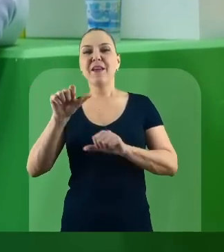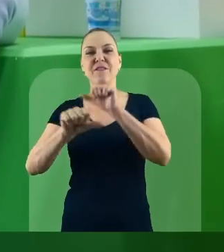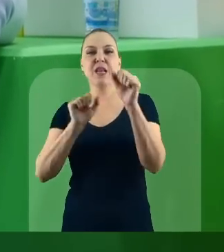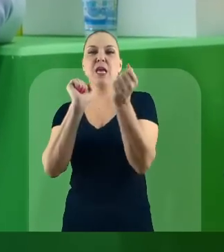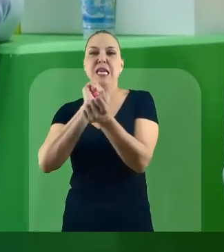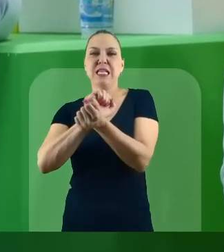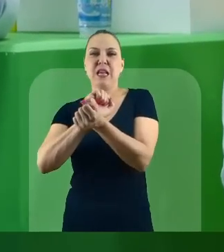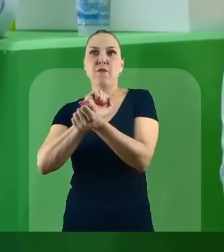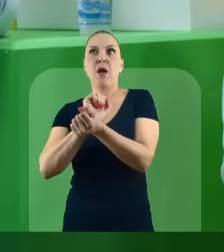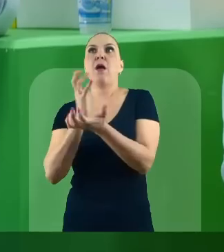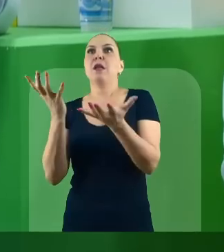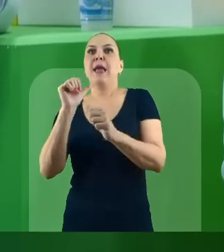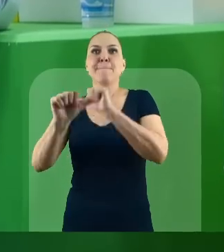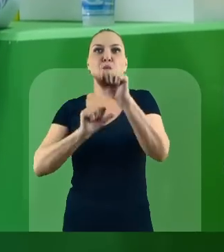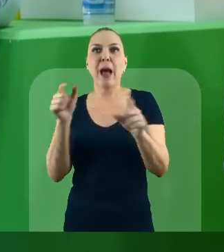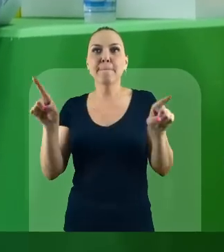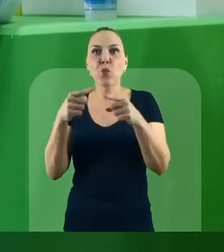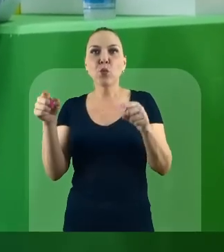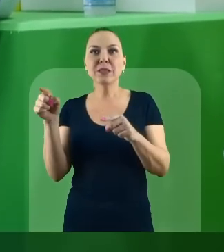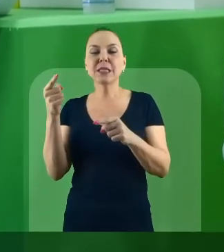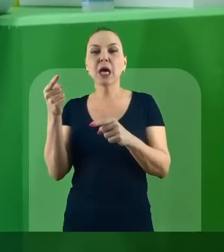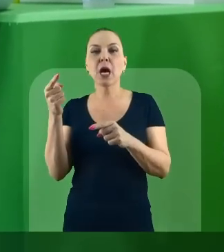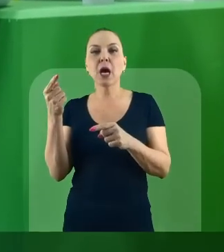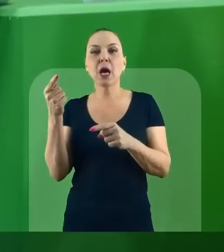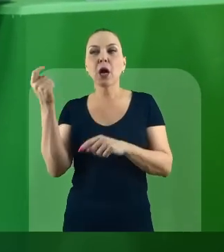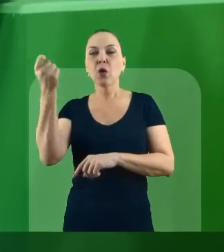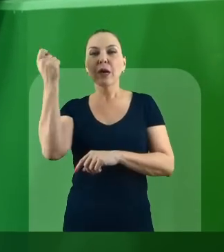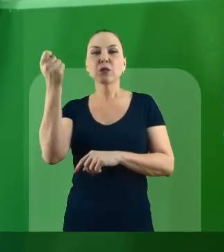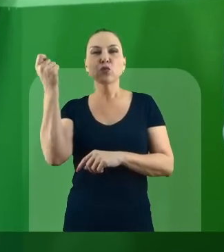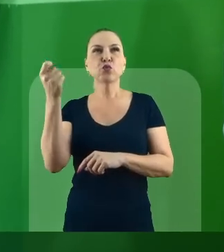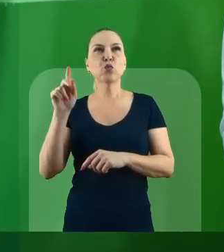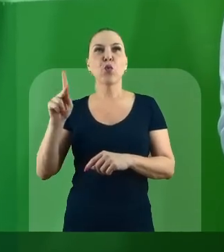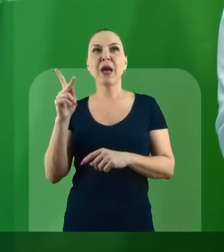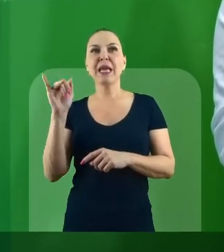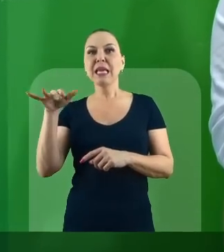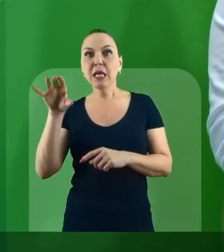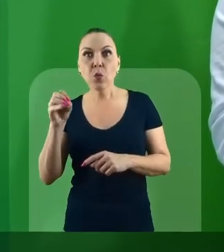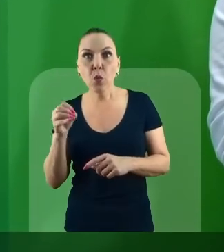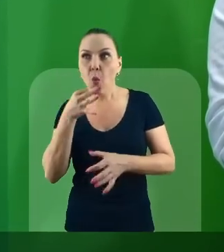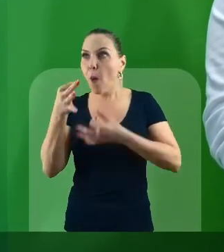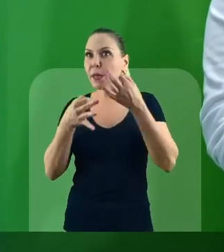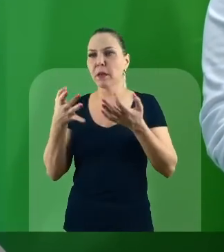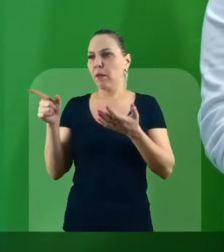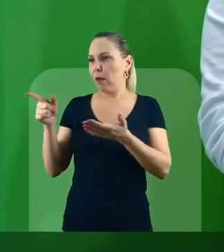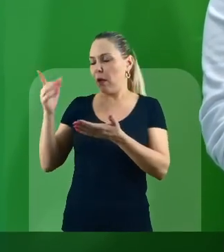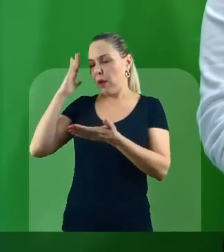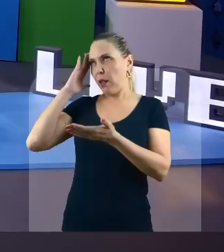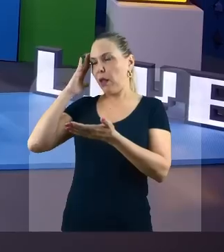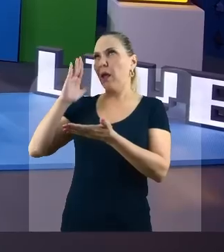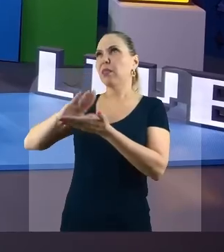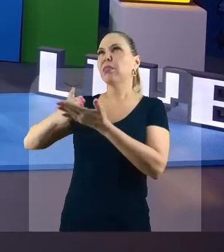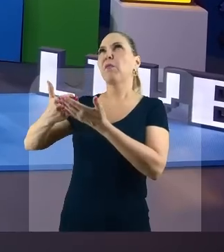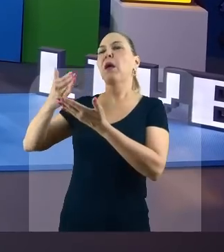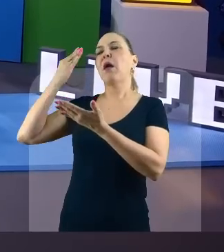Fernando, qual que é a tua visão sobre isso? Não, você estava comentando... A interpretação deles é